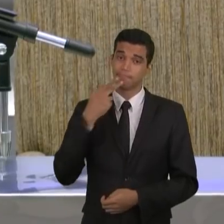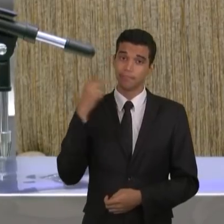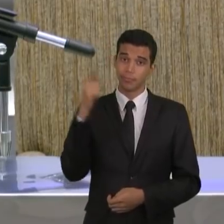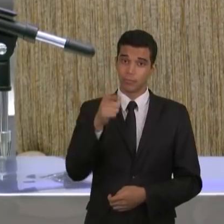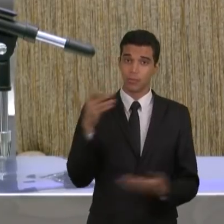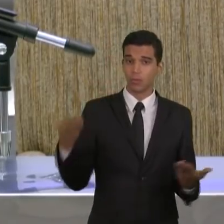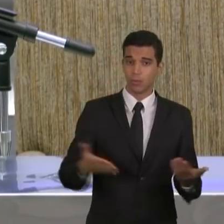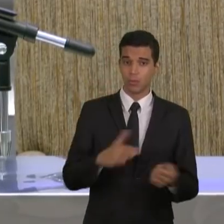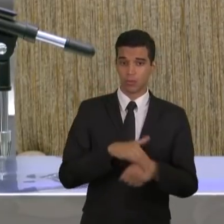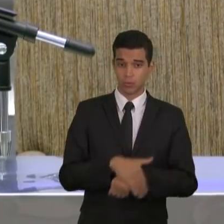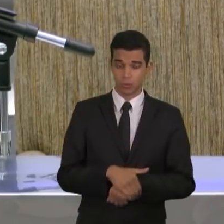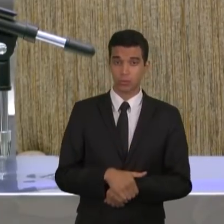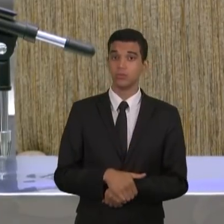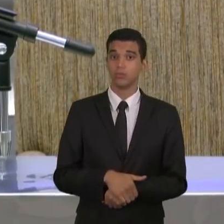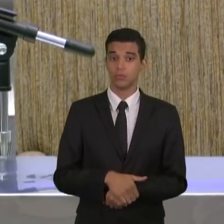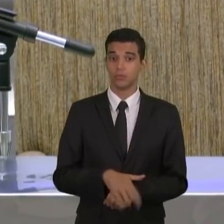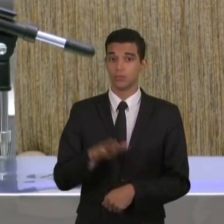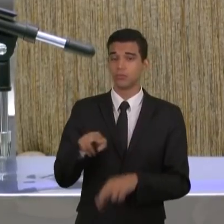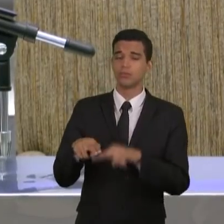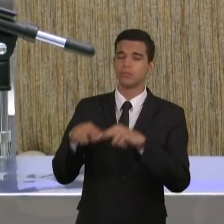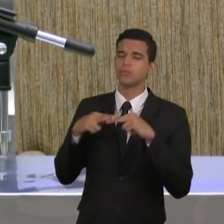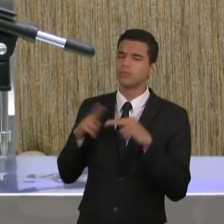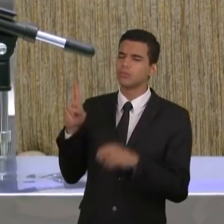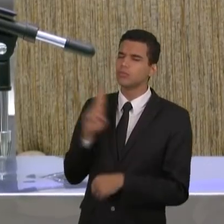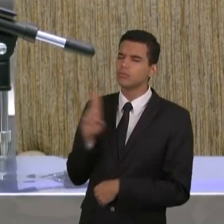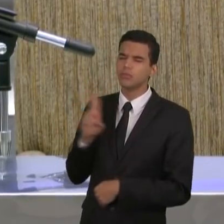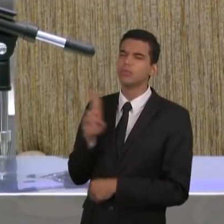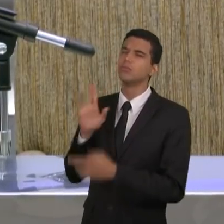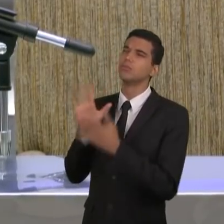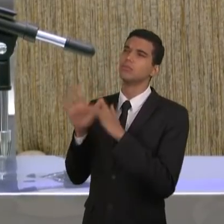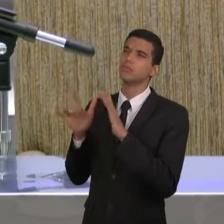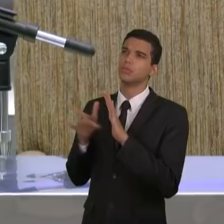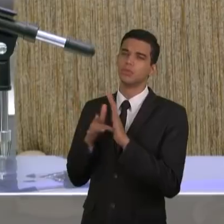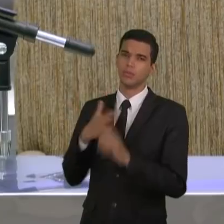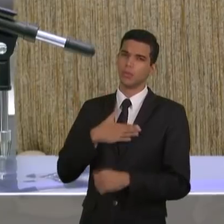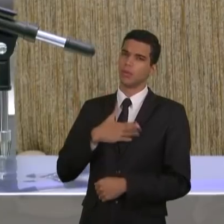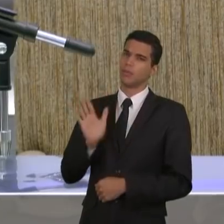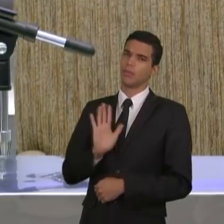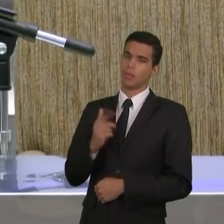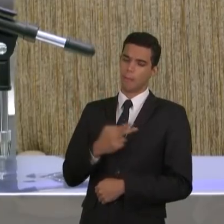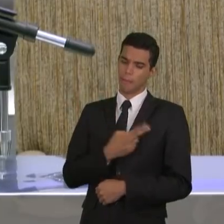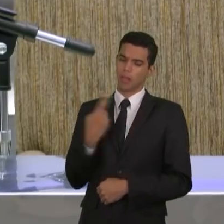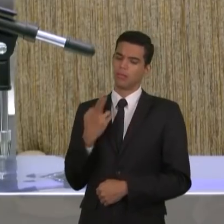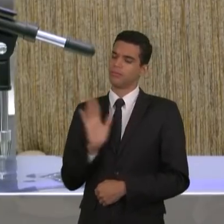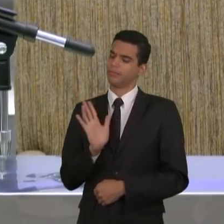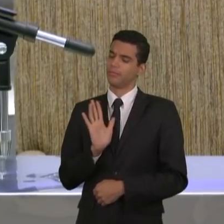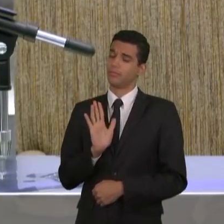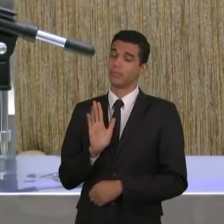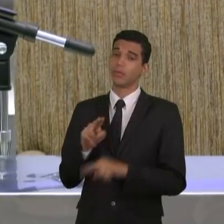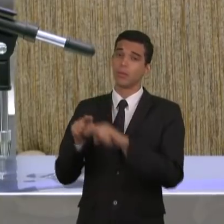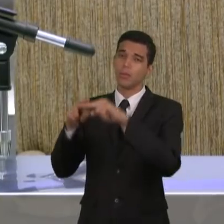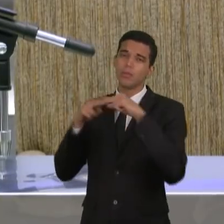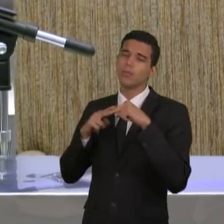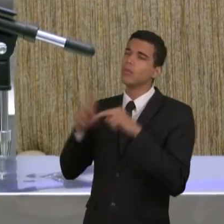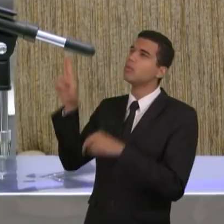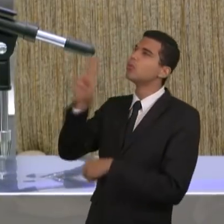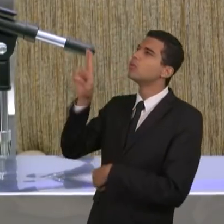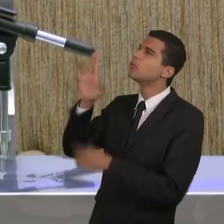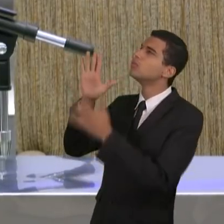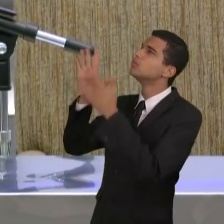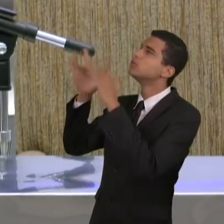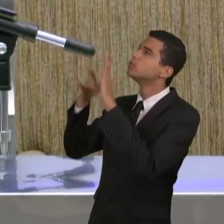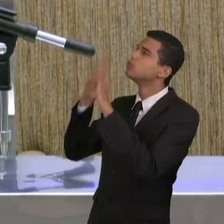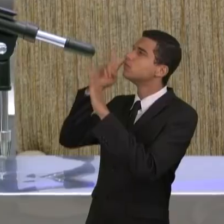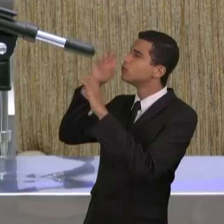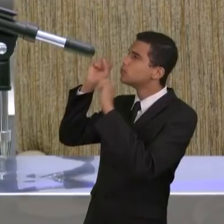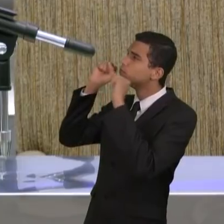pela autoridade do nome de Jesus não pela minha porque eu não tenho mas pela autoridade